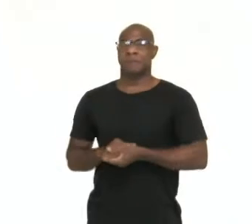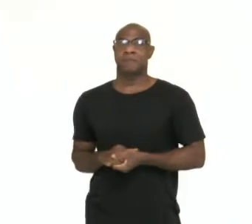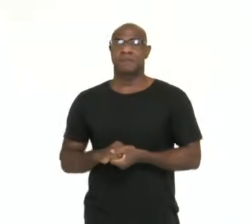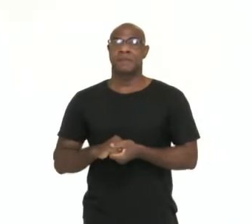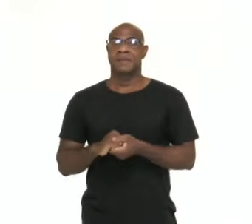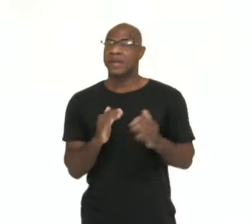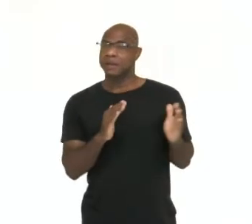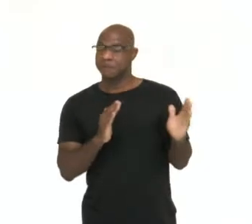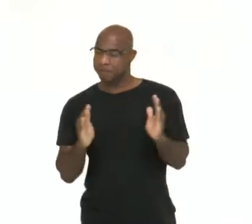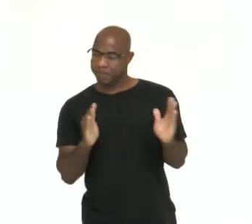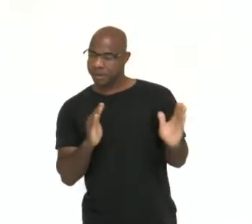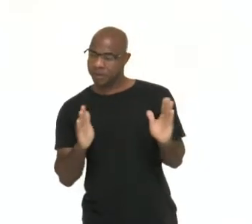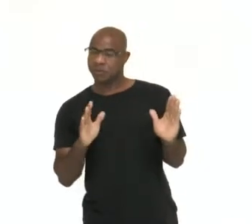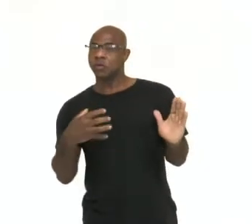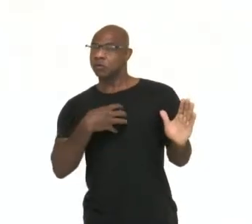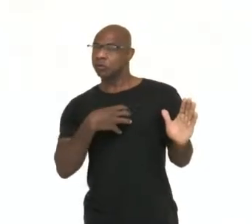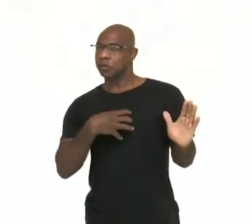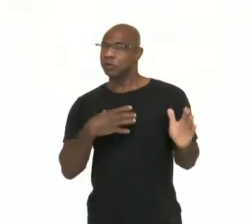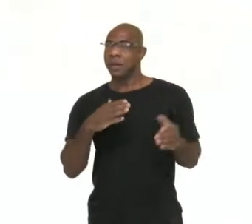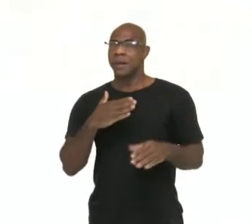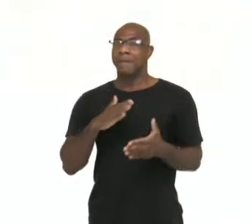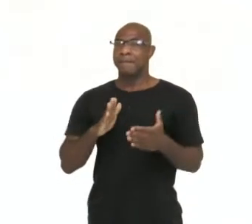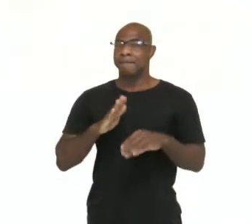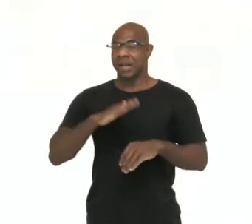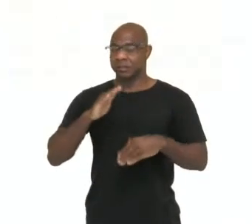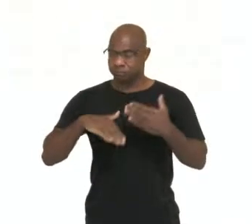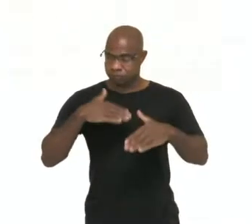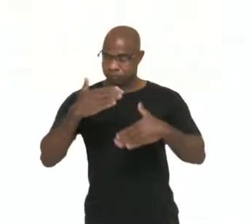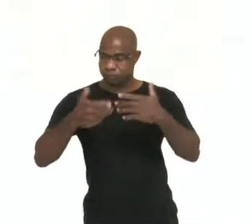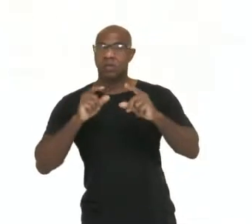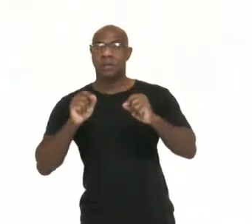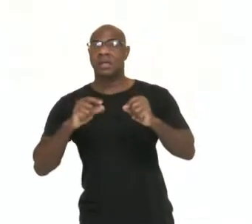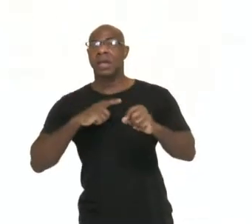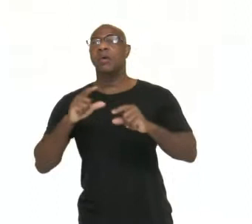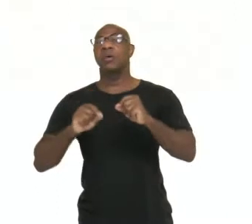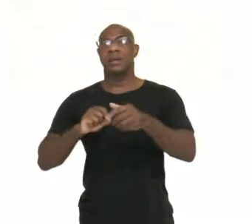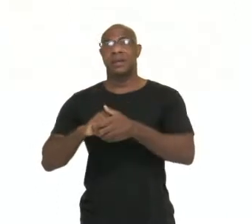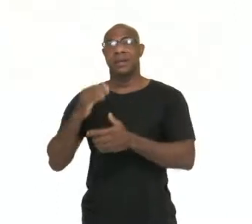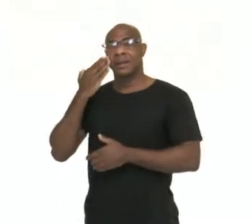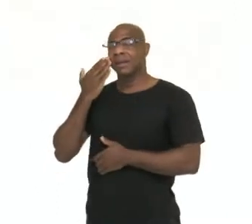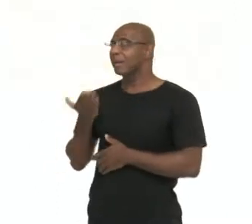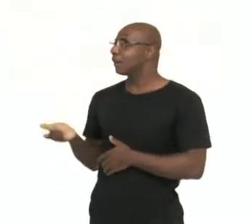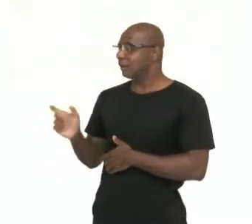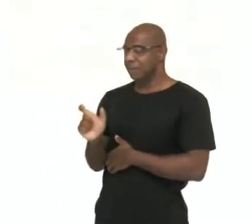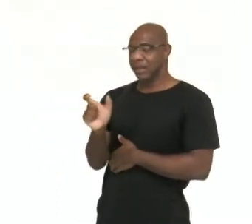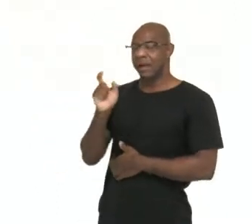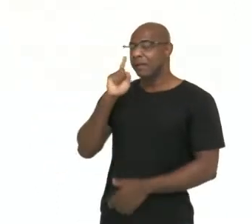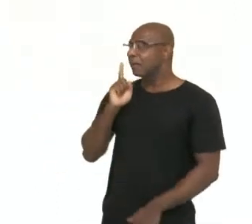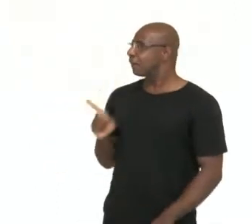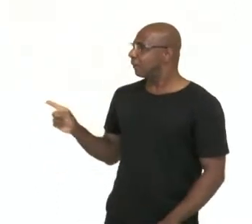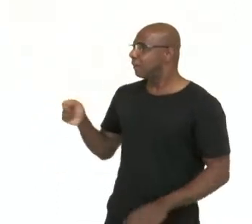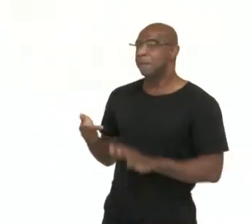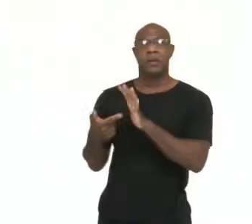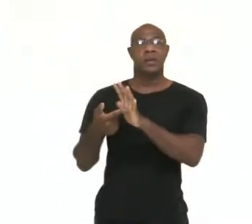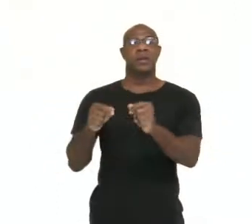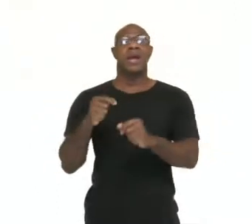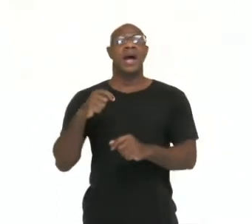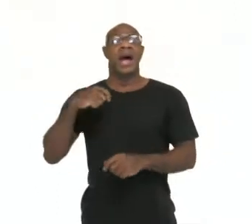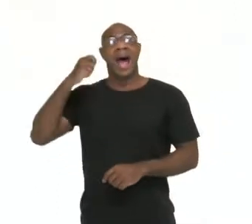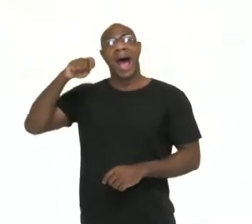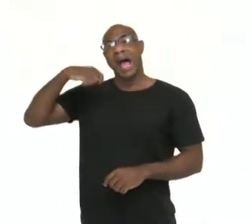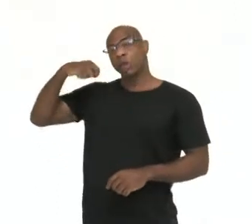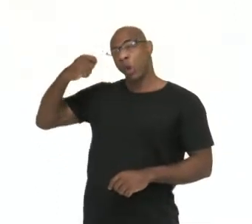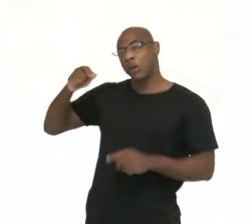época, a forma mais elaborada de mímica era hipoteses, era representado por atores que